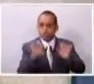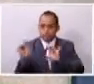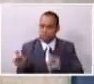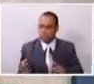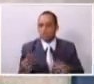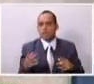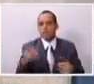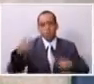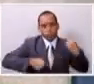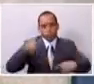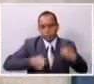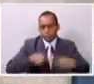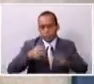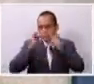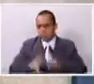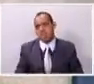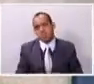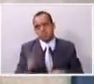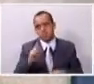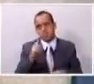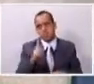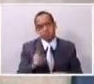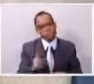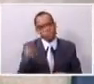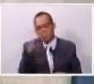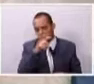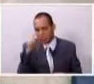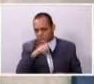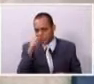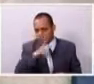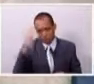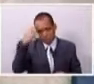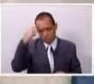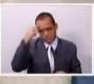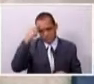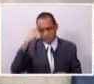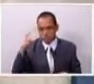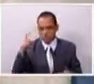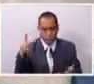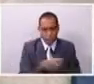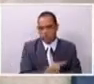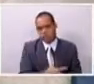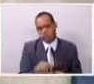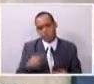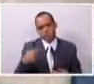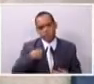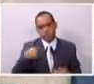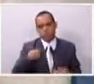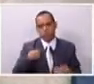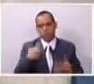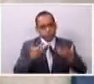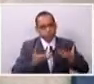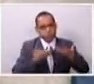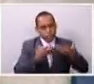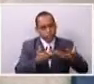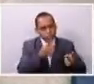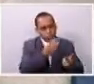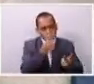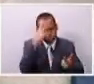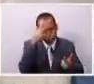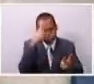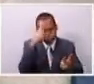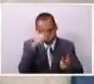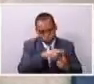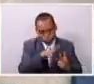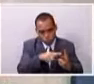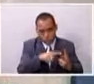atitude politicamente correta, é uma atitude hipócrita de quem pensa dessa maneira. Minha total solidariedade aos 2 GCMs,